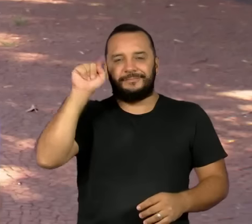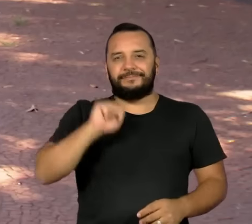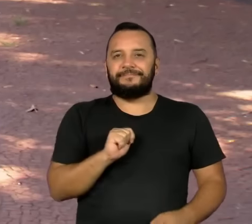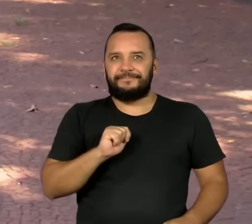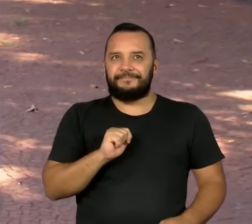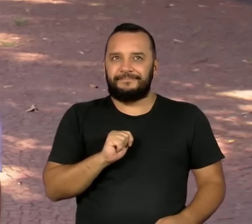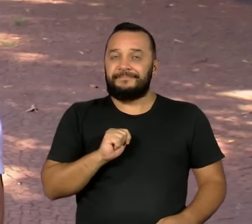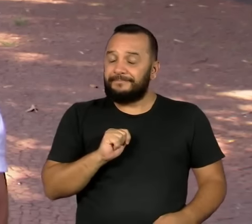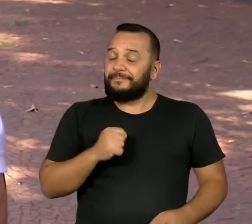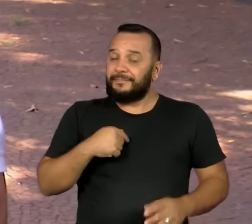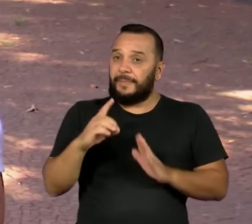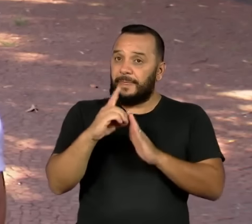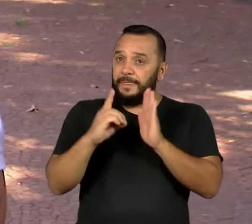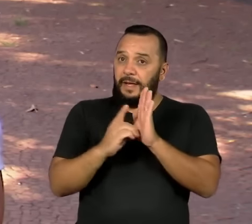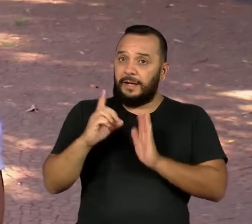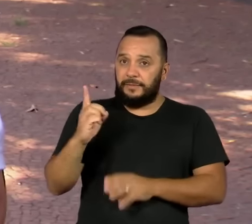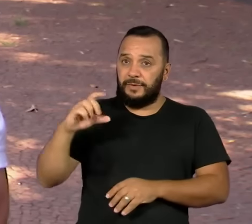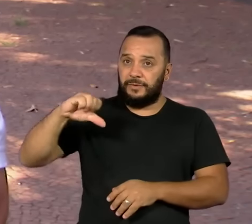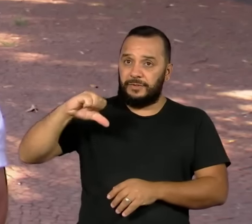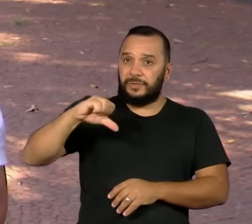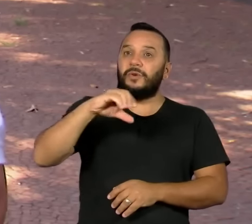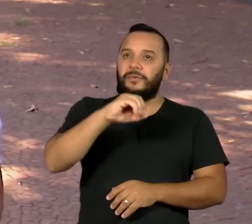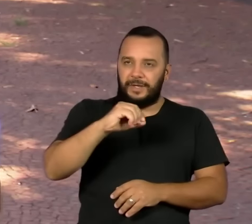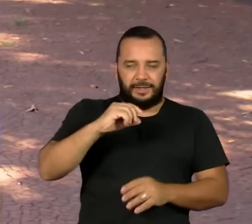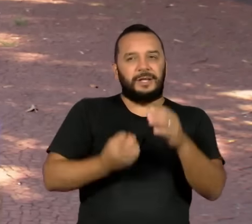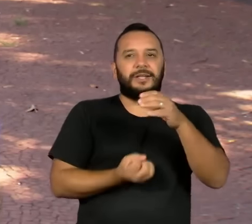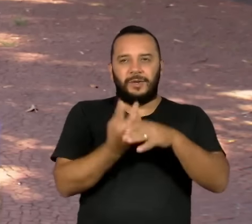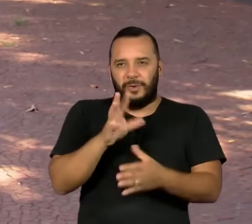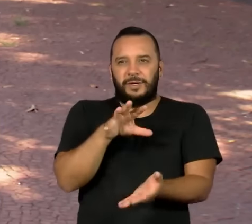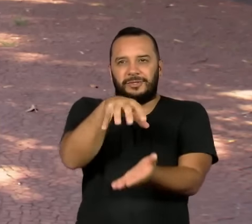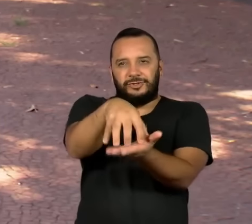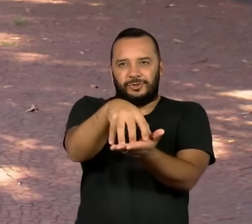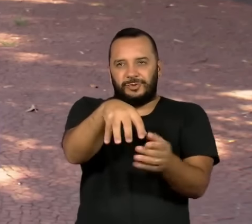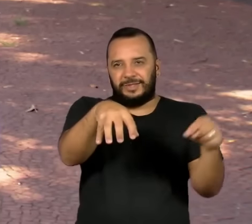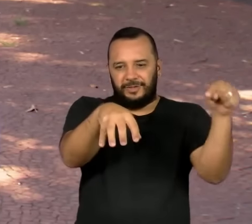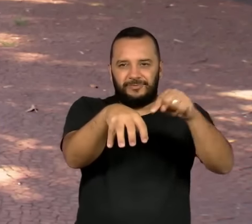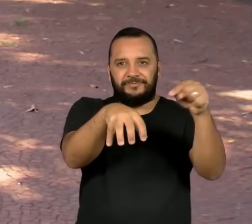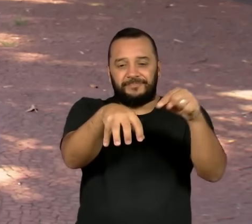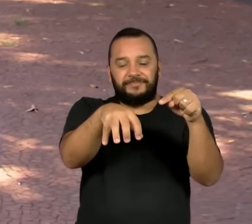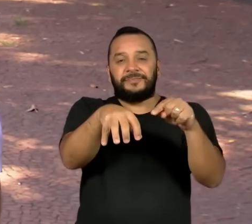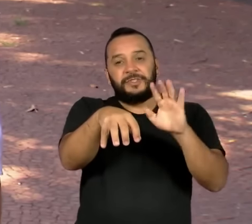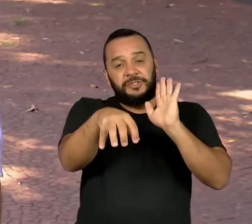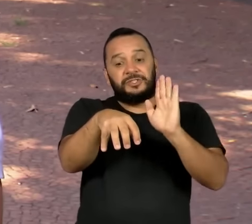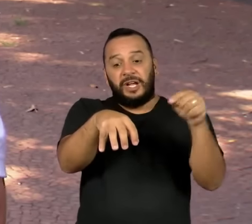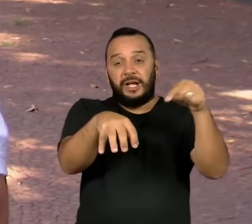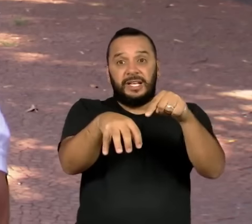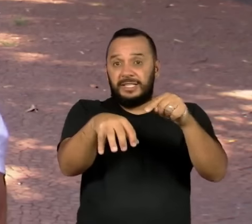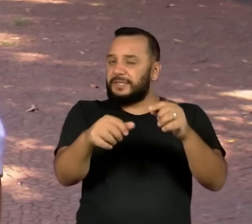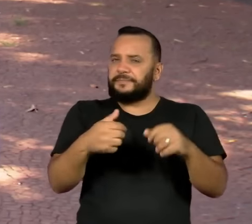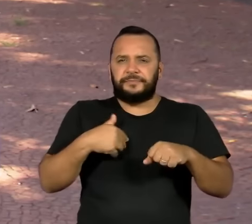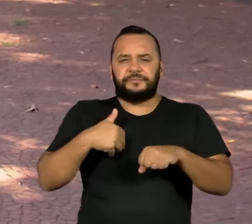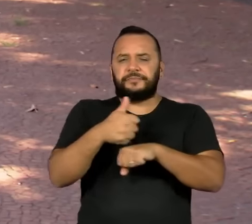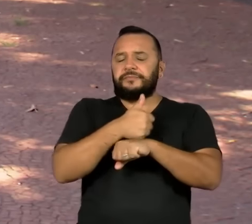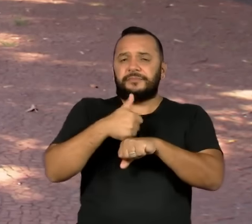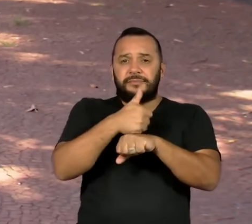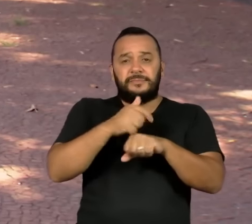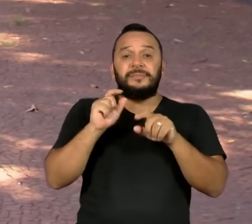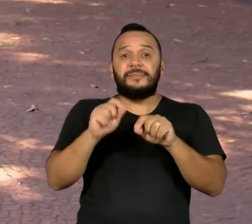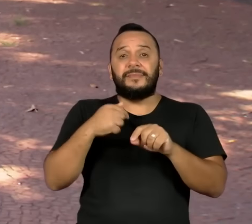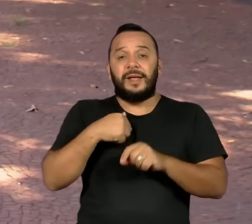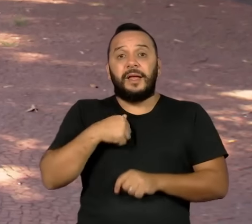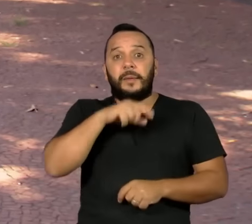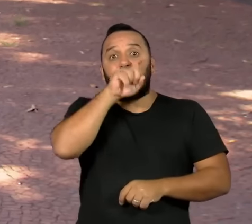No começo da década de 90, que existe a Fundação, e ela, ao longo do tempo, foi se especializando na reprodução de